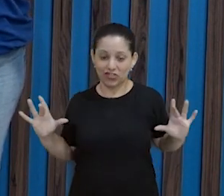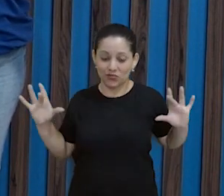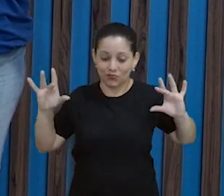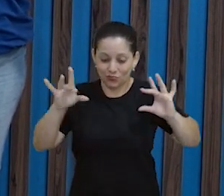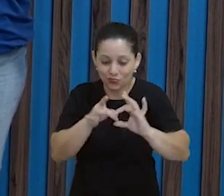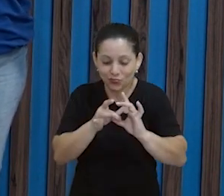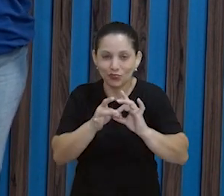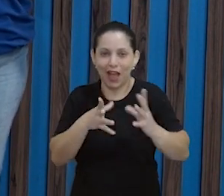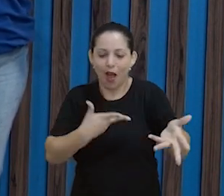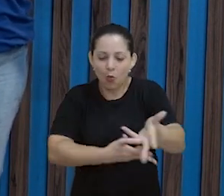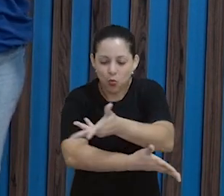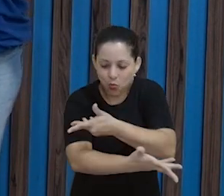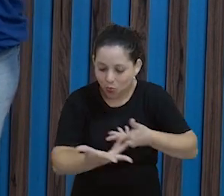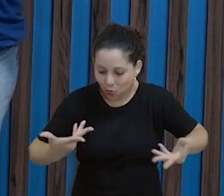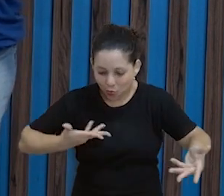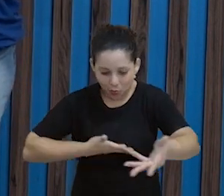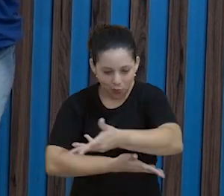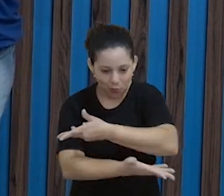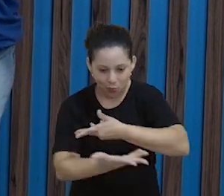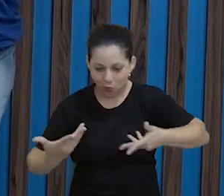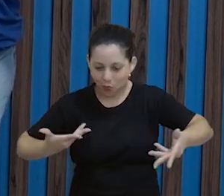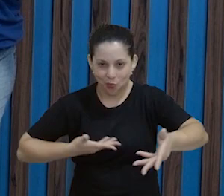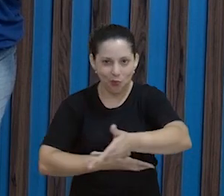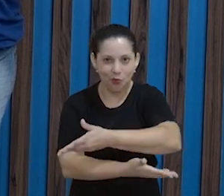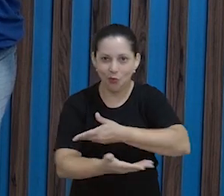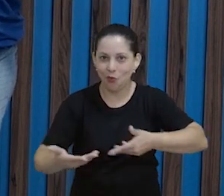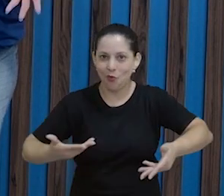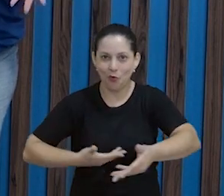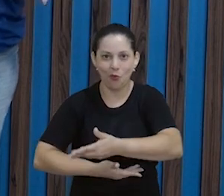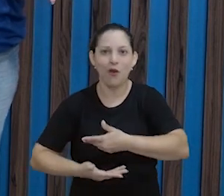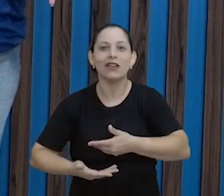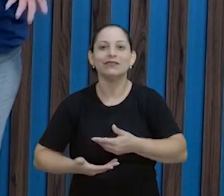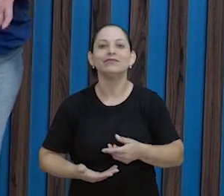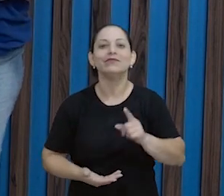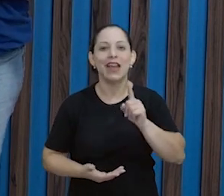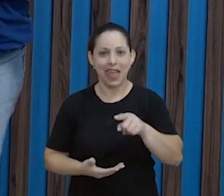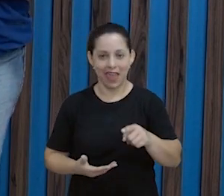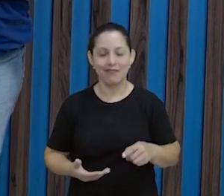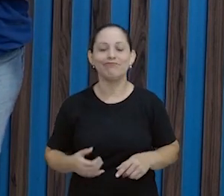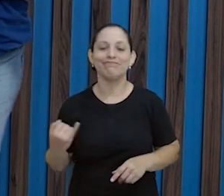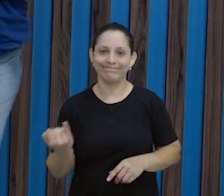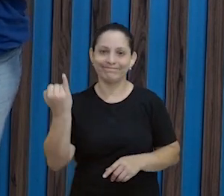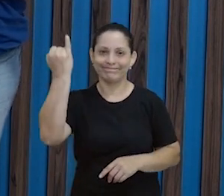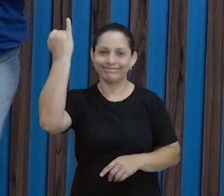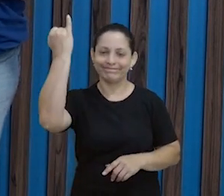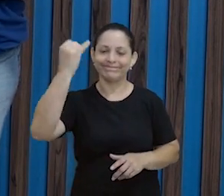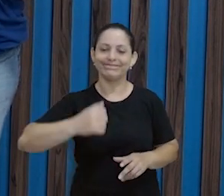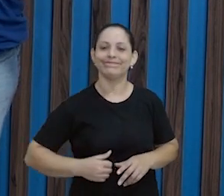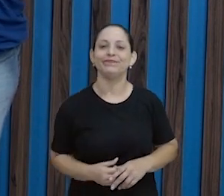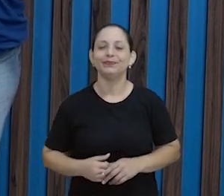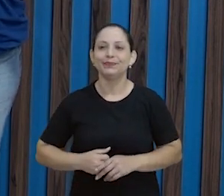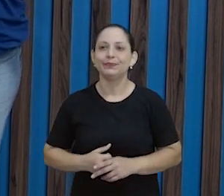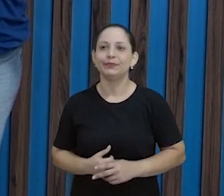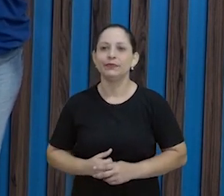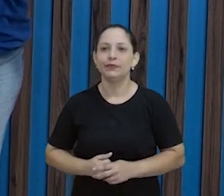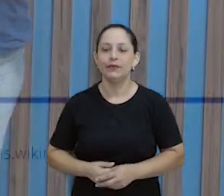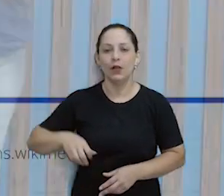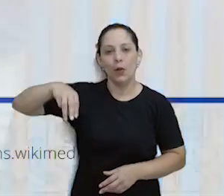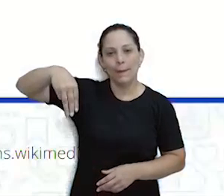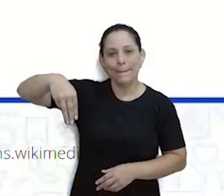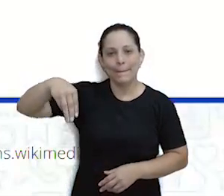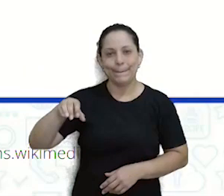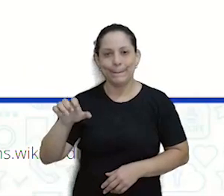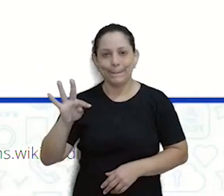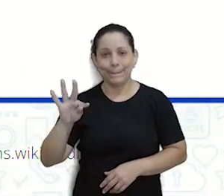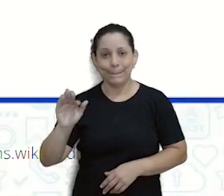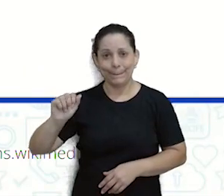químicos isolados, mas quando eles se juntam, eles formam o quê? Um composto, né? Então, vamos lá. O metano, gente, é